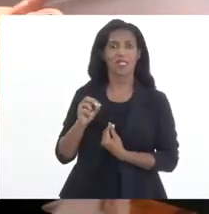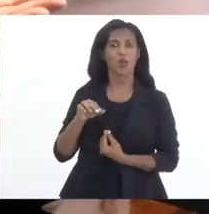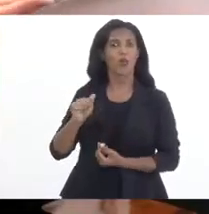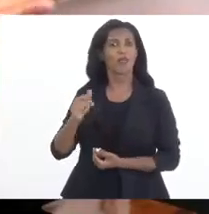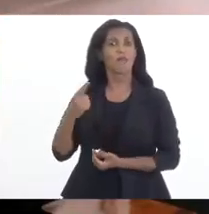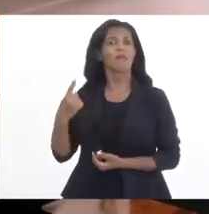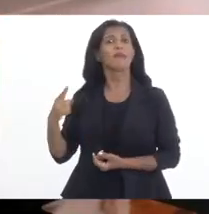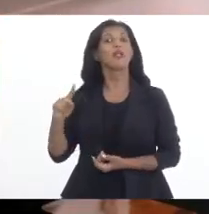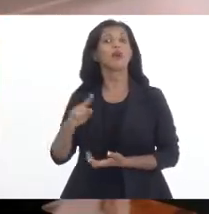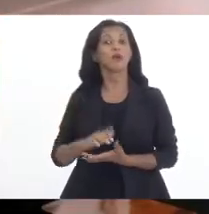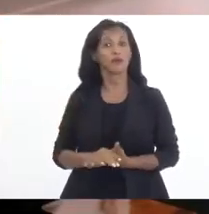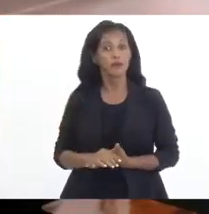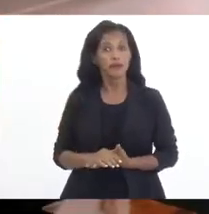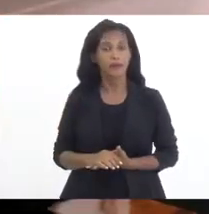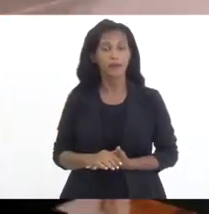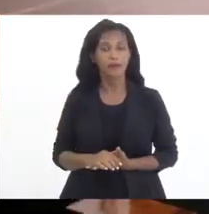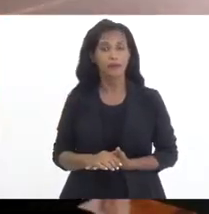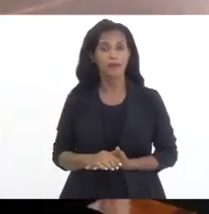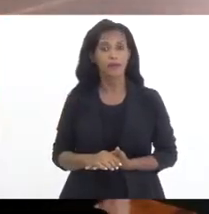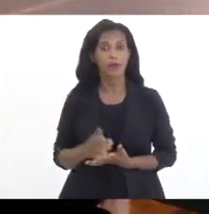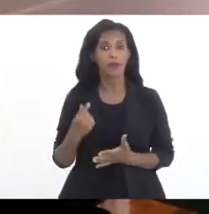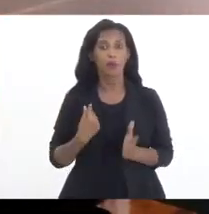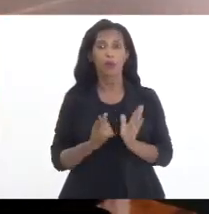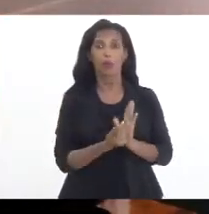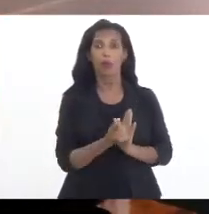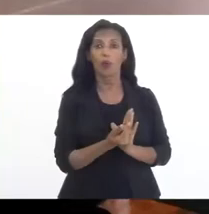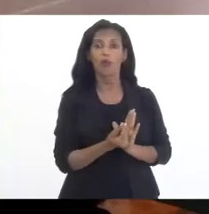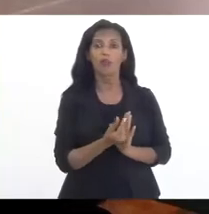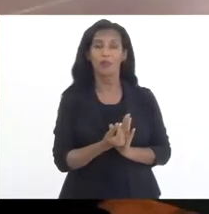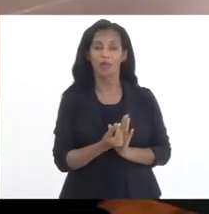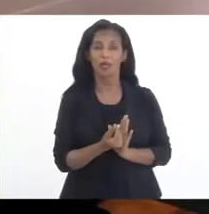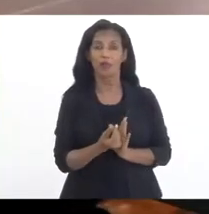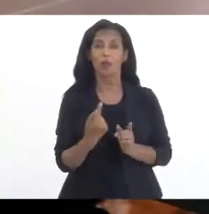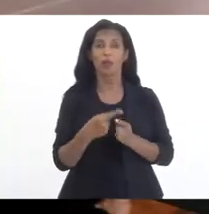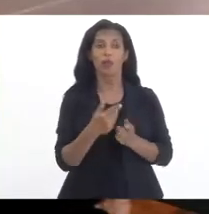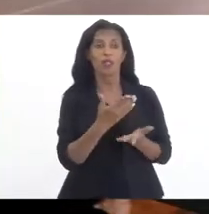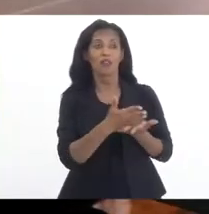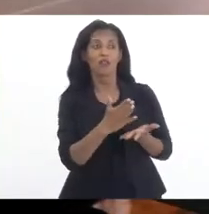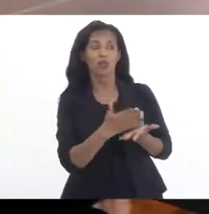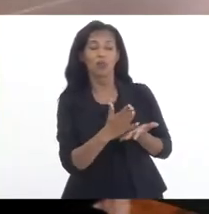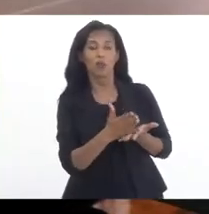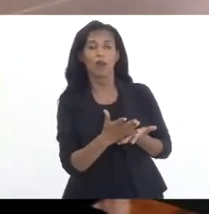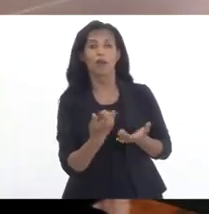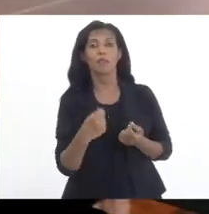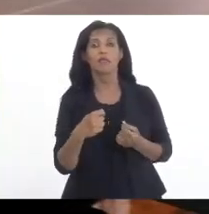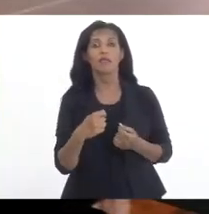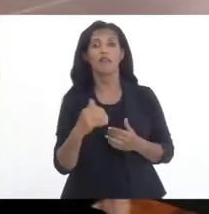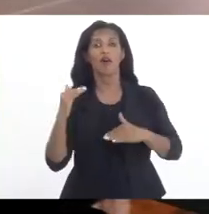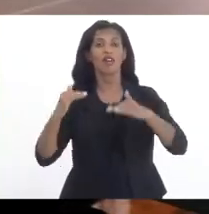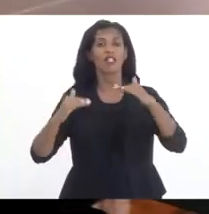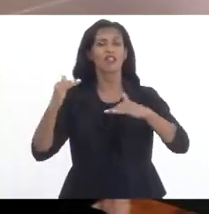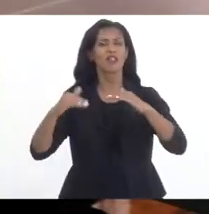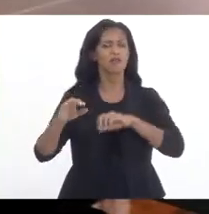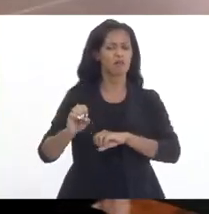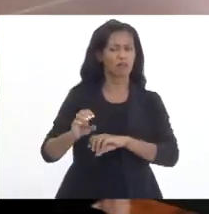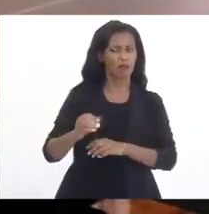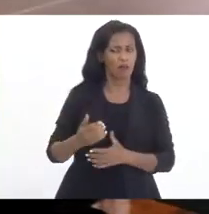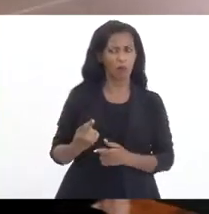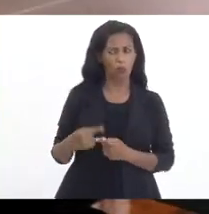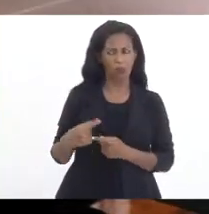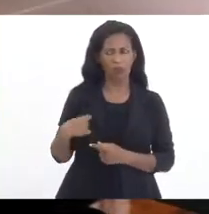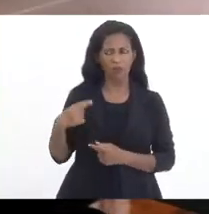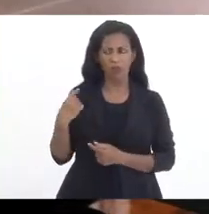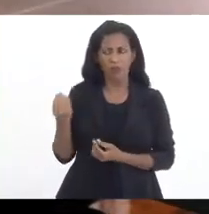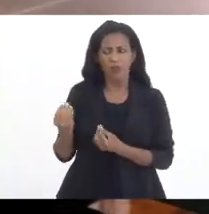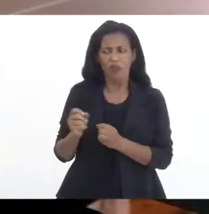milhões para o meu orçamento, porque estava sobrando, tem que cumprir o índice da educação. Aí eu digo assim, vem cá, o que eu vou